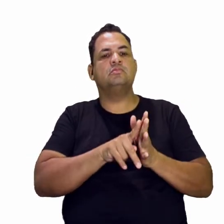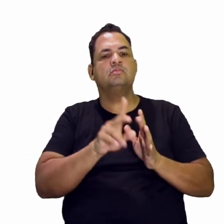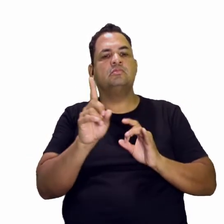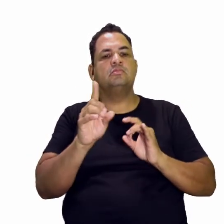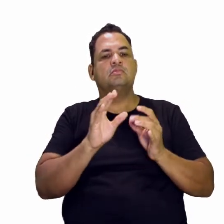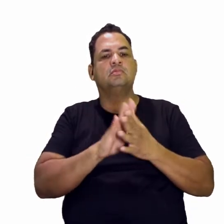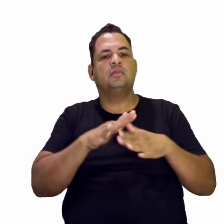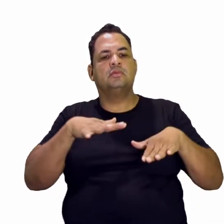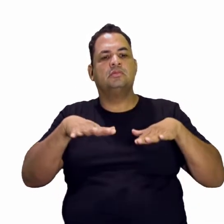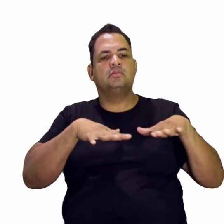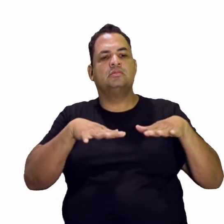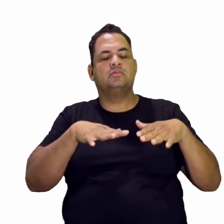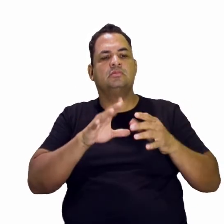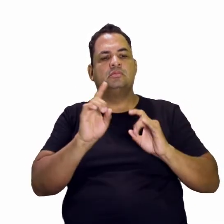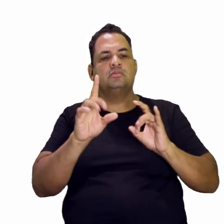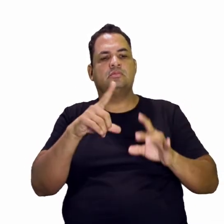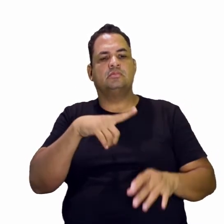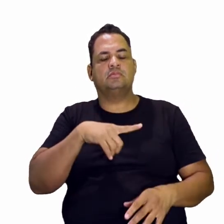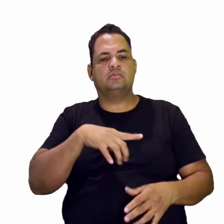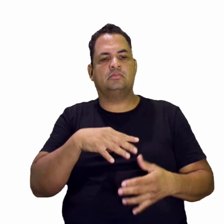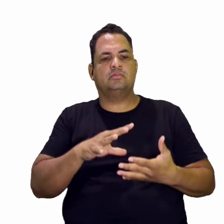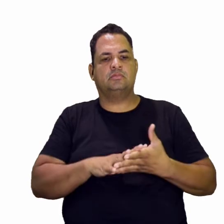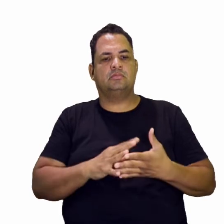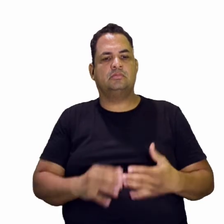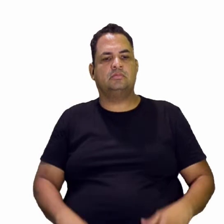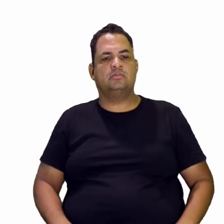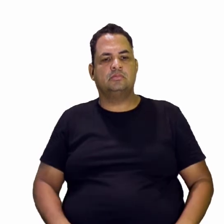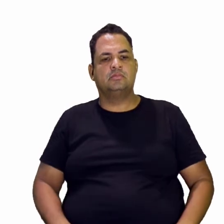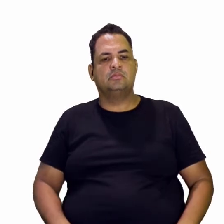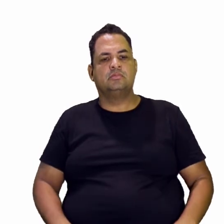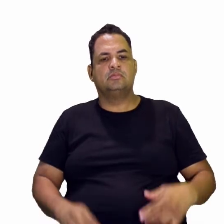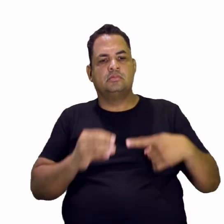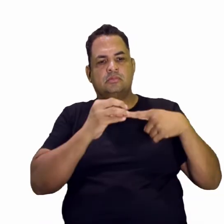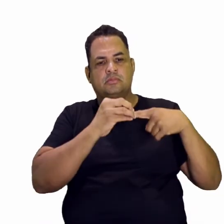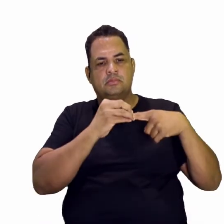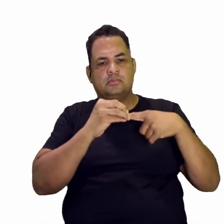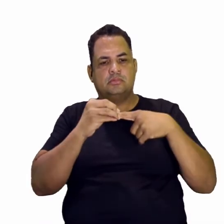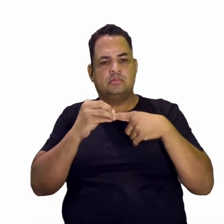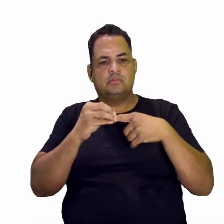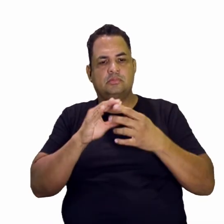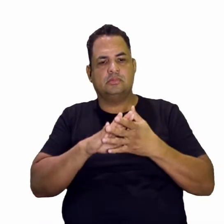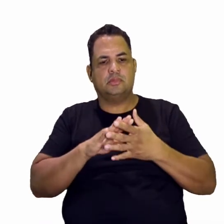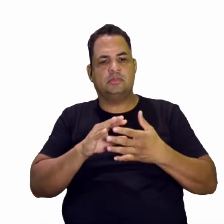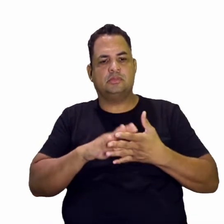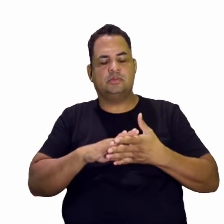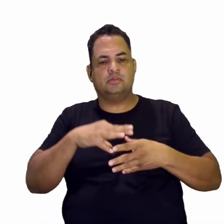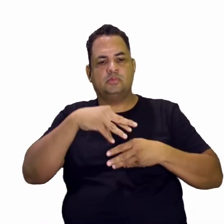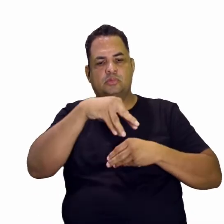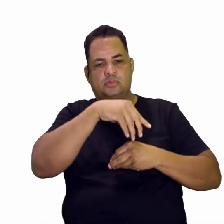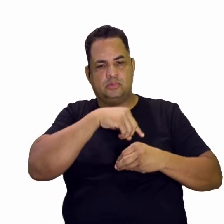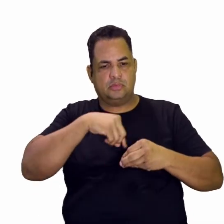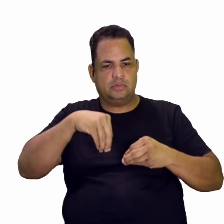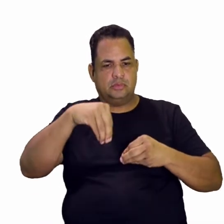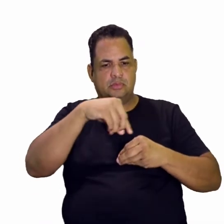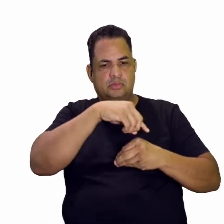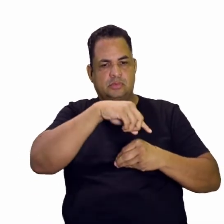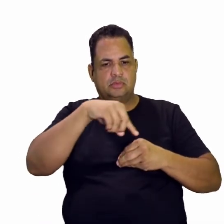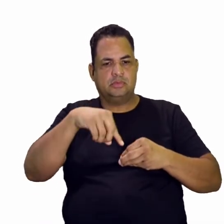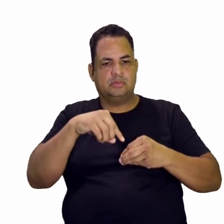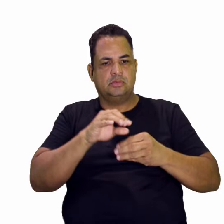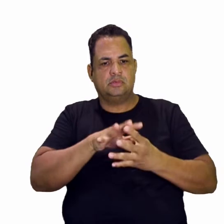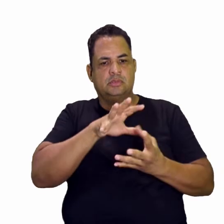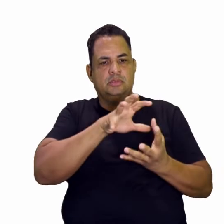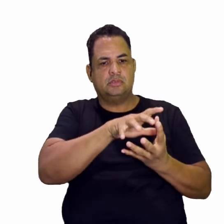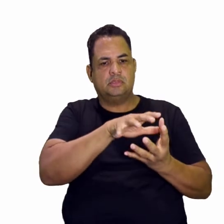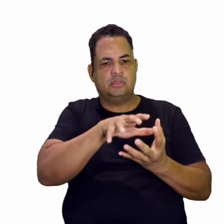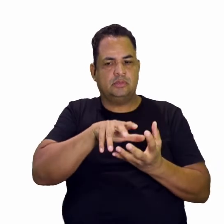de movimento, tá? Um vai utilizar cílios, que são essas pequenas estruturas que vocês acham que eu não estou nem conseguindo ver, mas eu